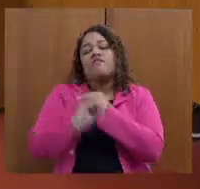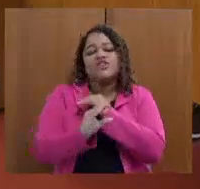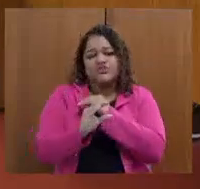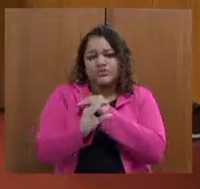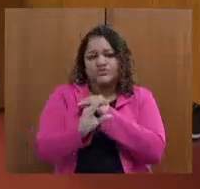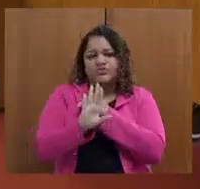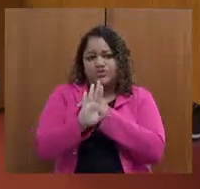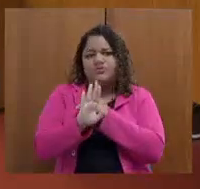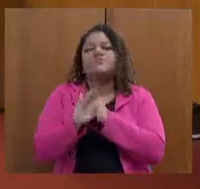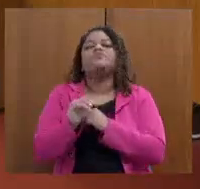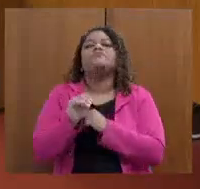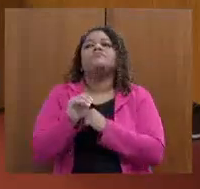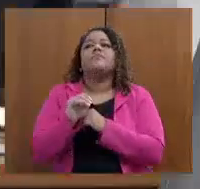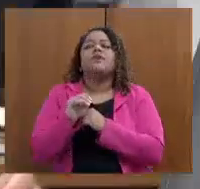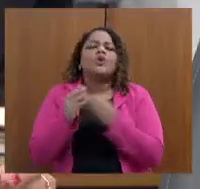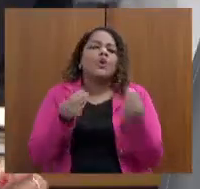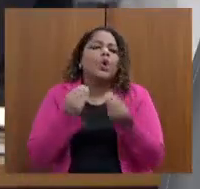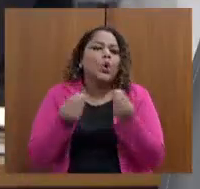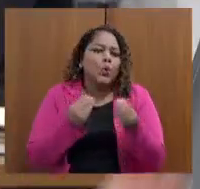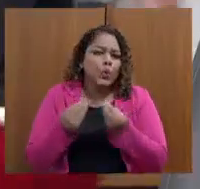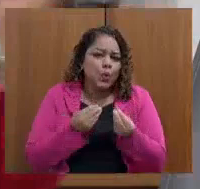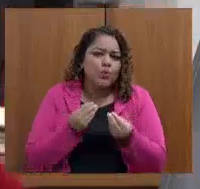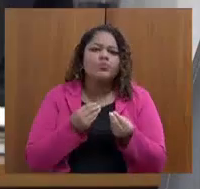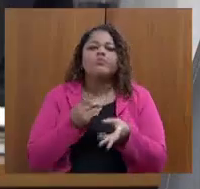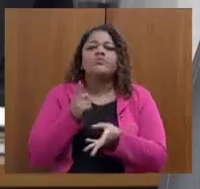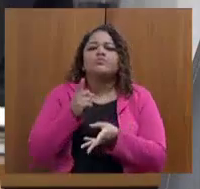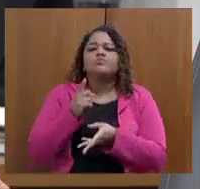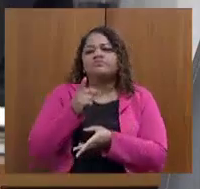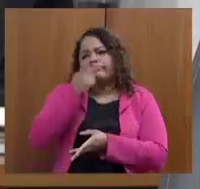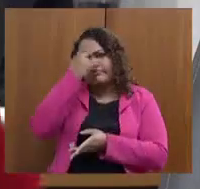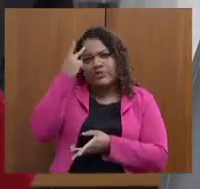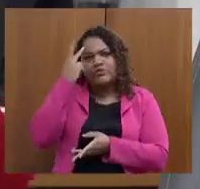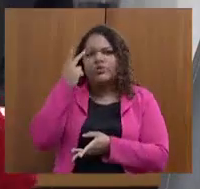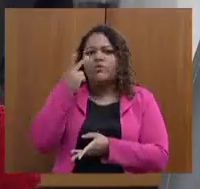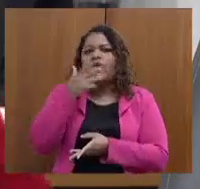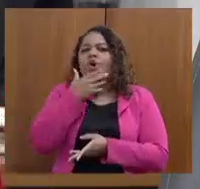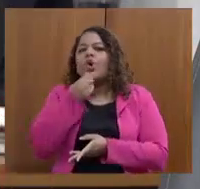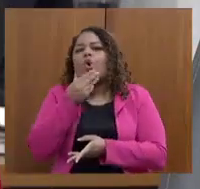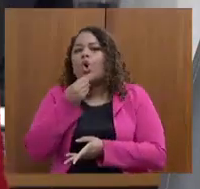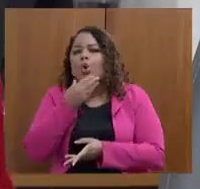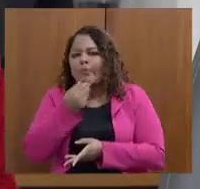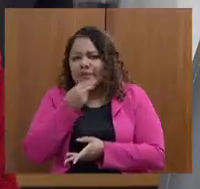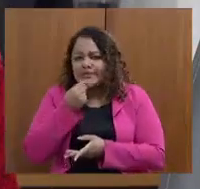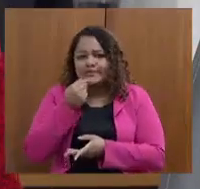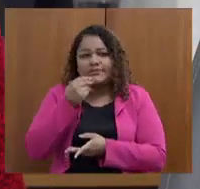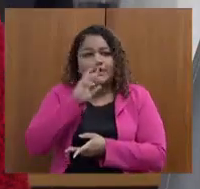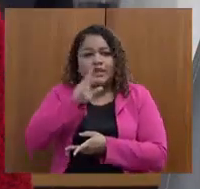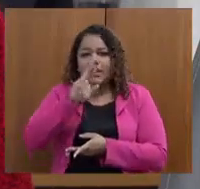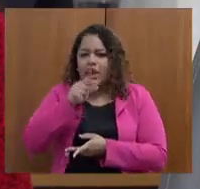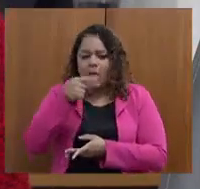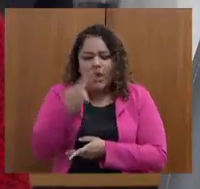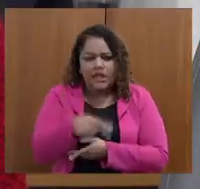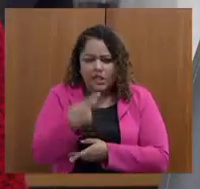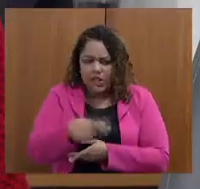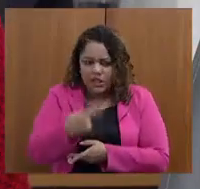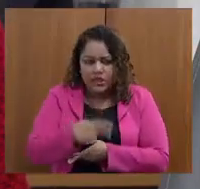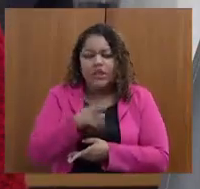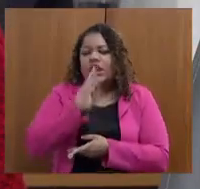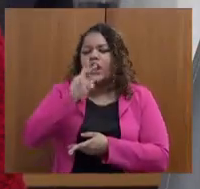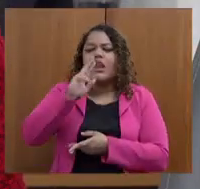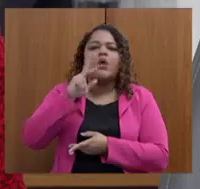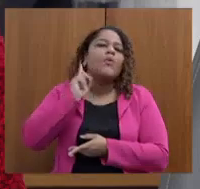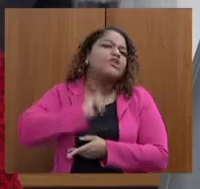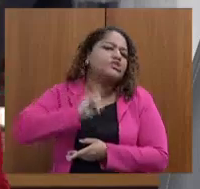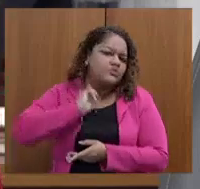de homens que não são da região que não são do estado que são temporários porque essa é uma característica de